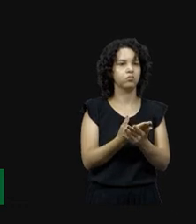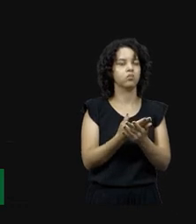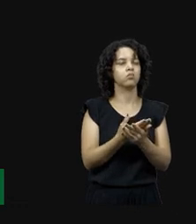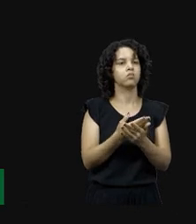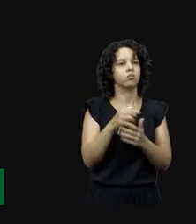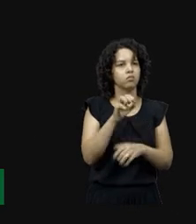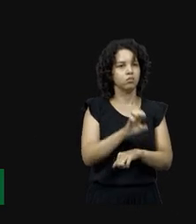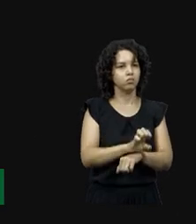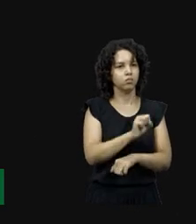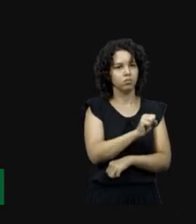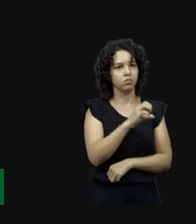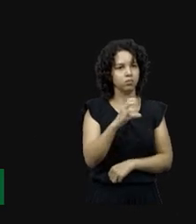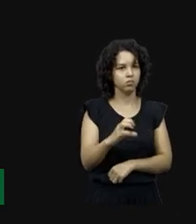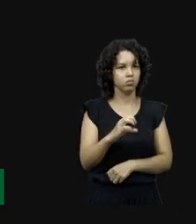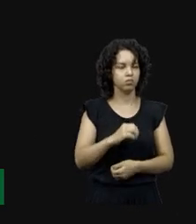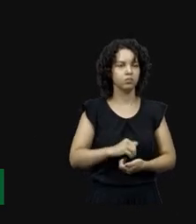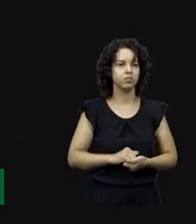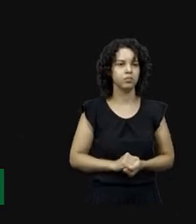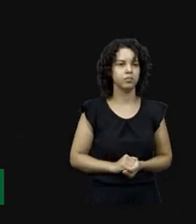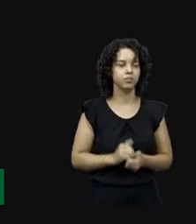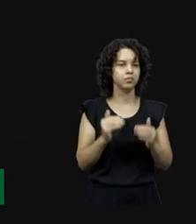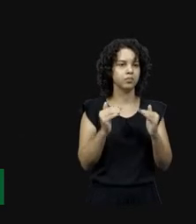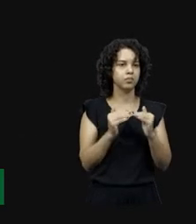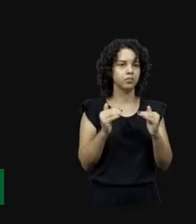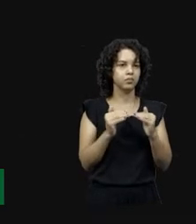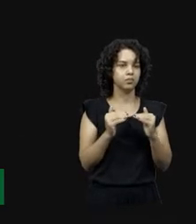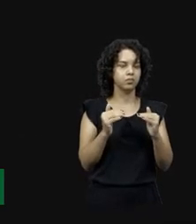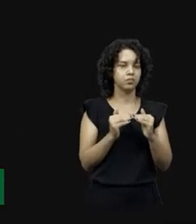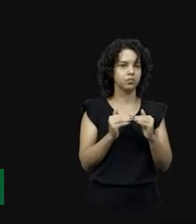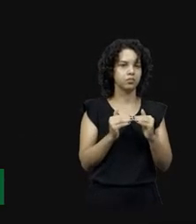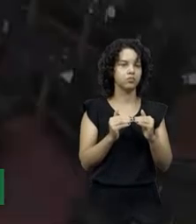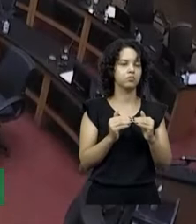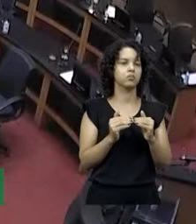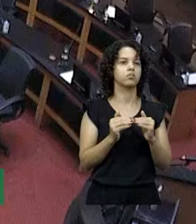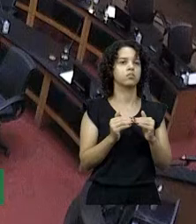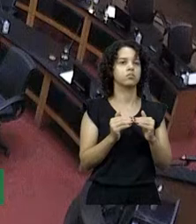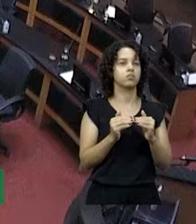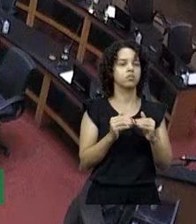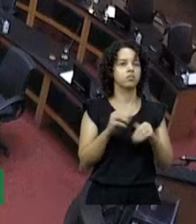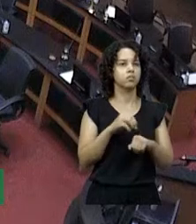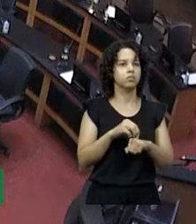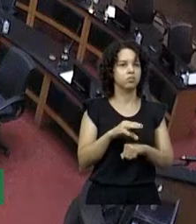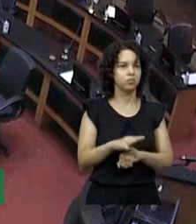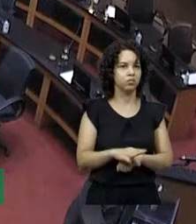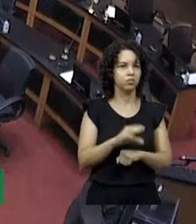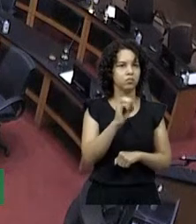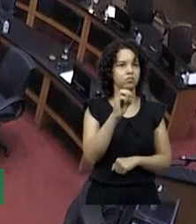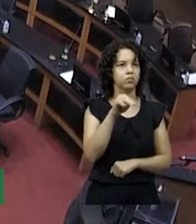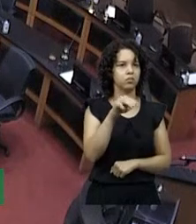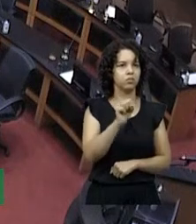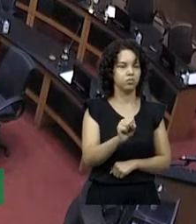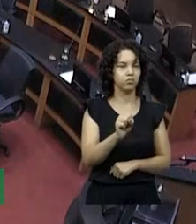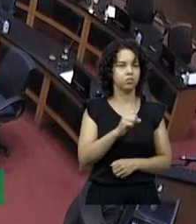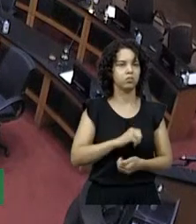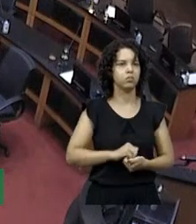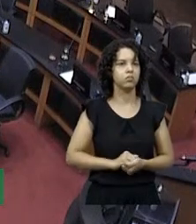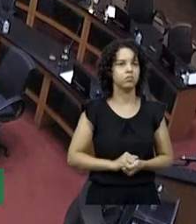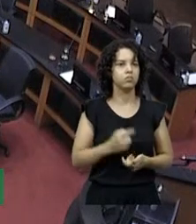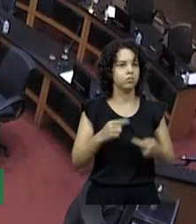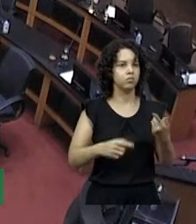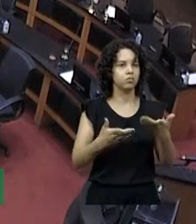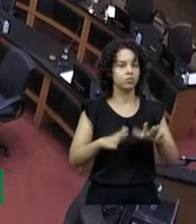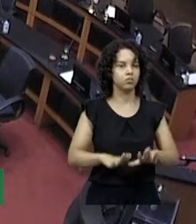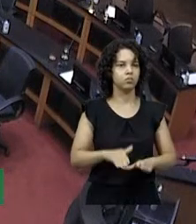em concordância com as recomendações da OMS. em discussão, não havendo quem